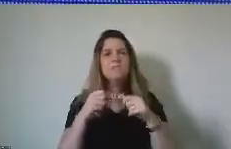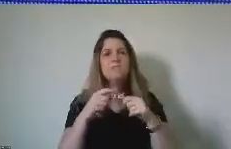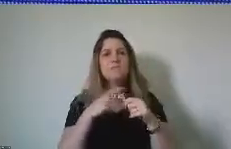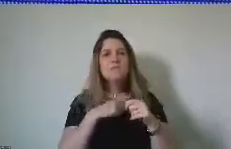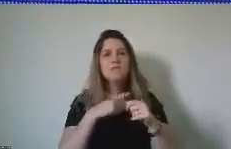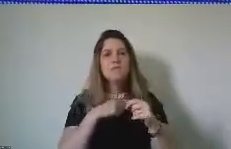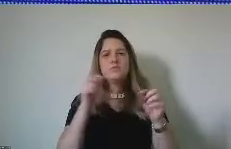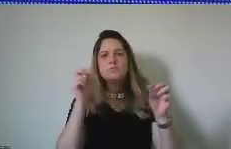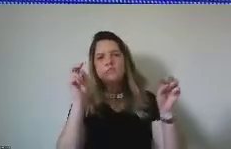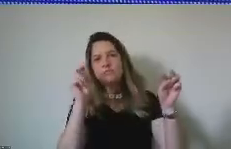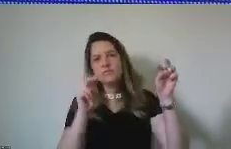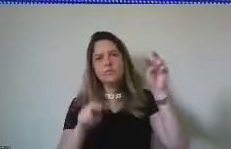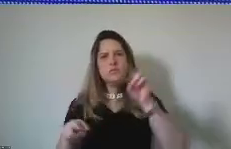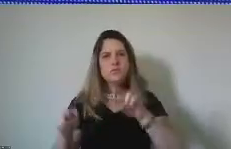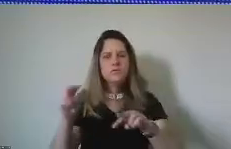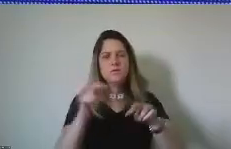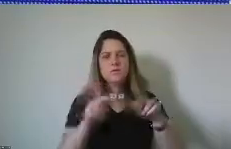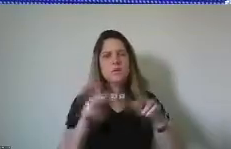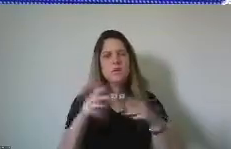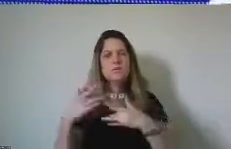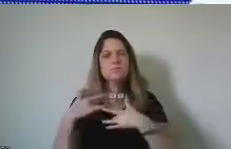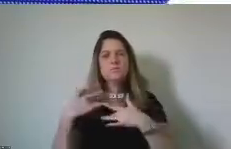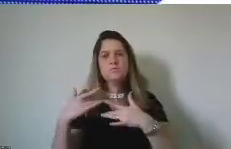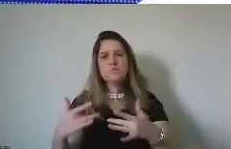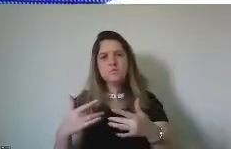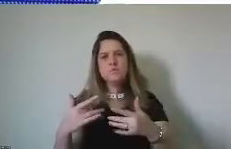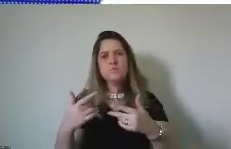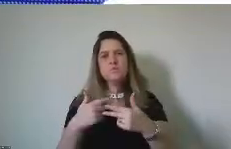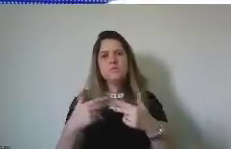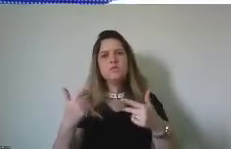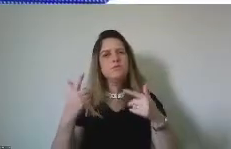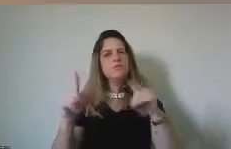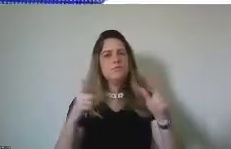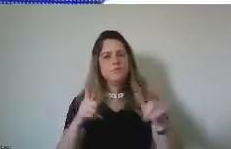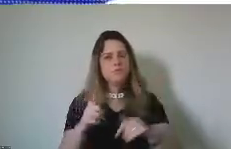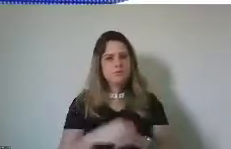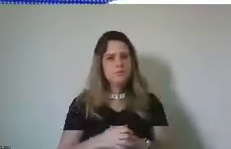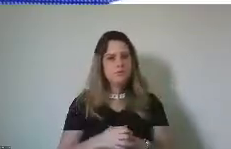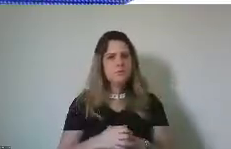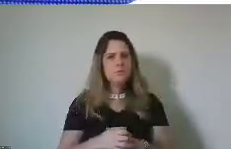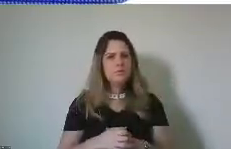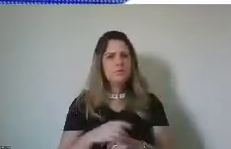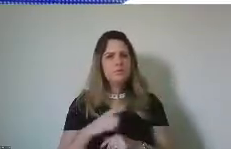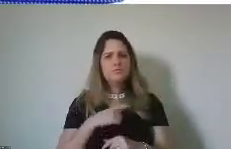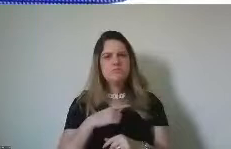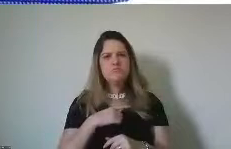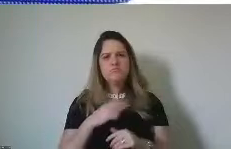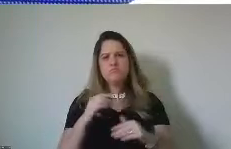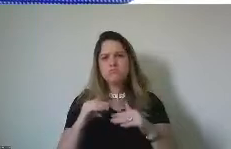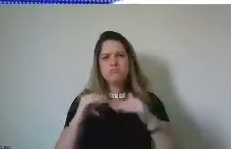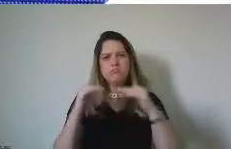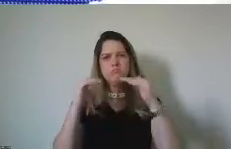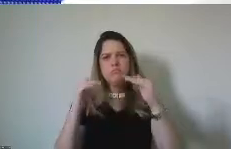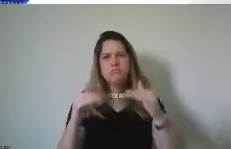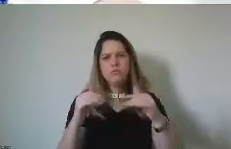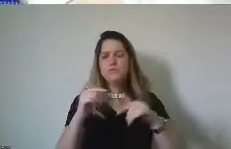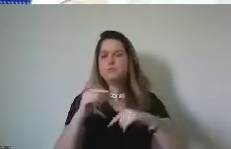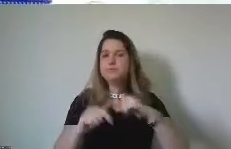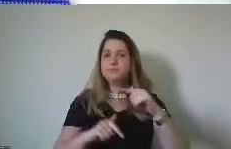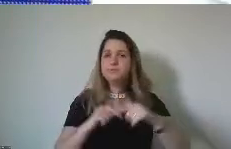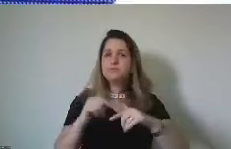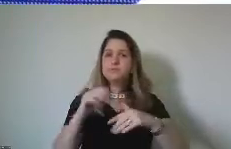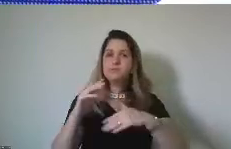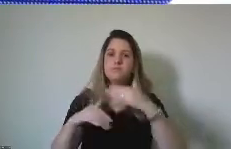se é exposição acomodities e etc aquilo que é inflação quer dizer se o mercado evoluiu